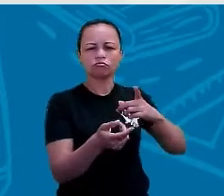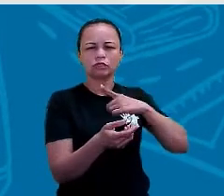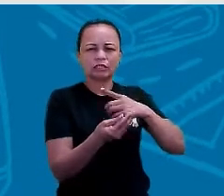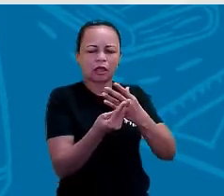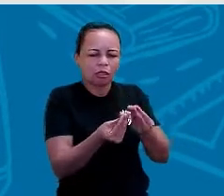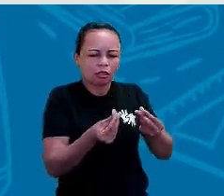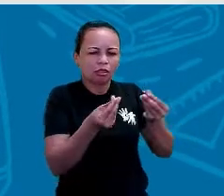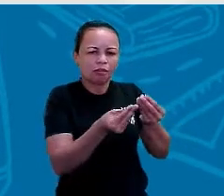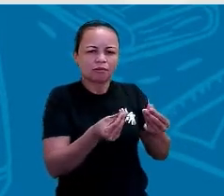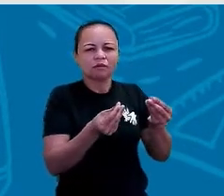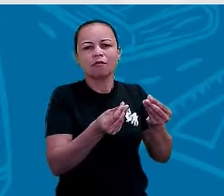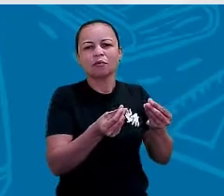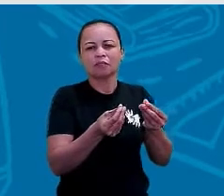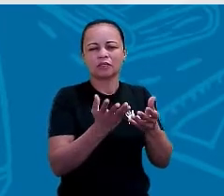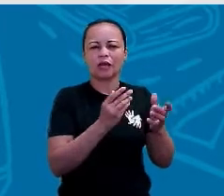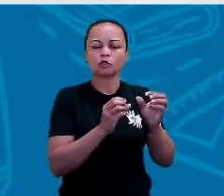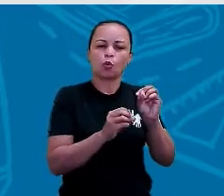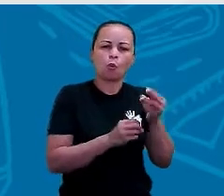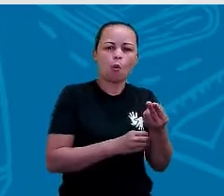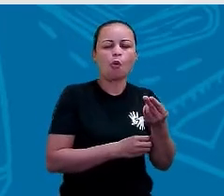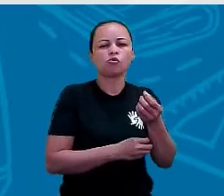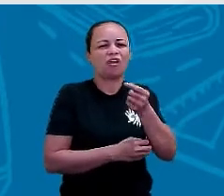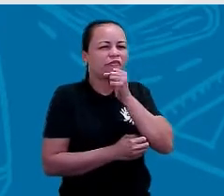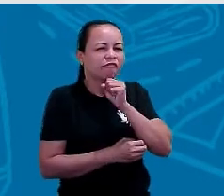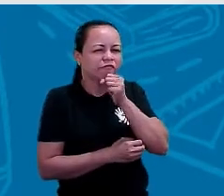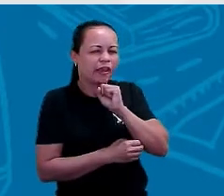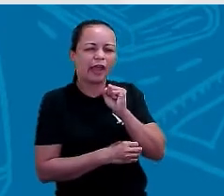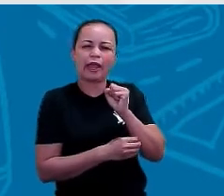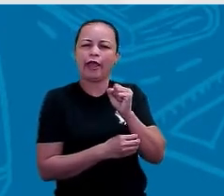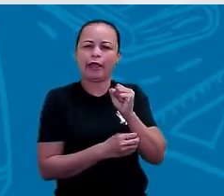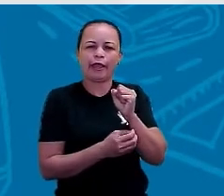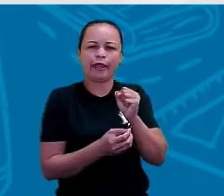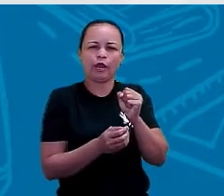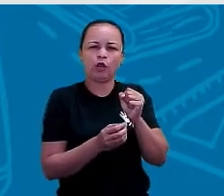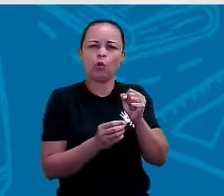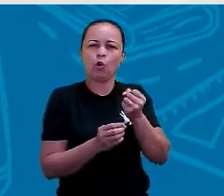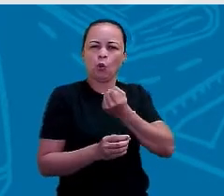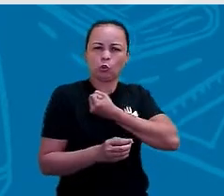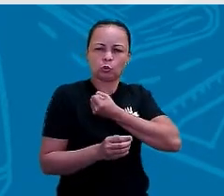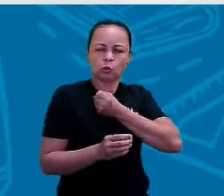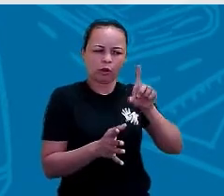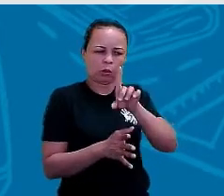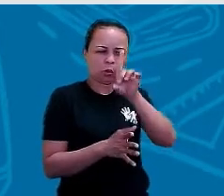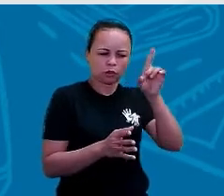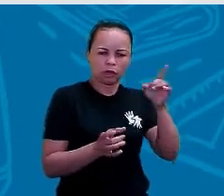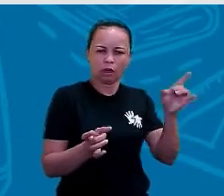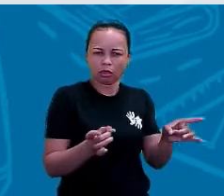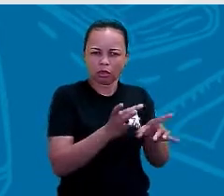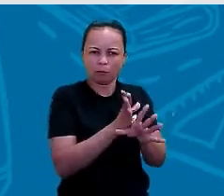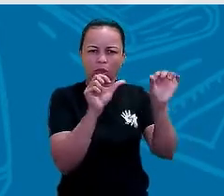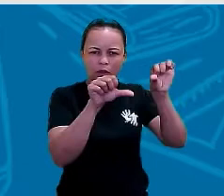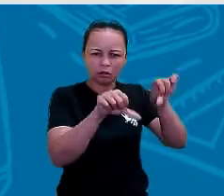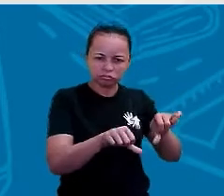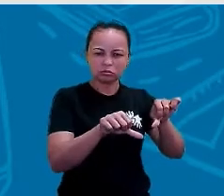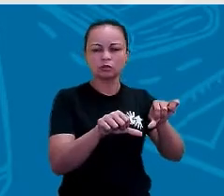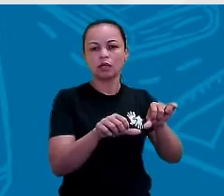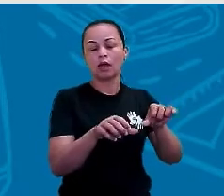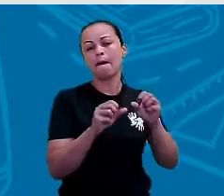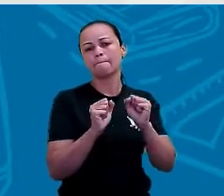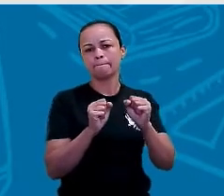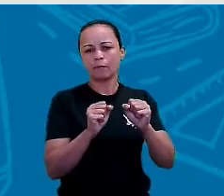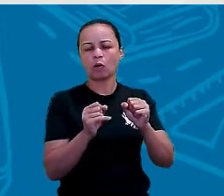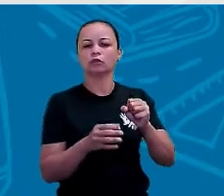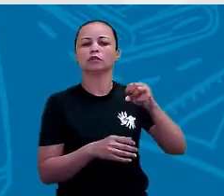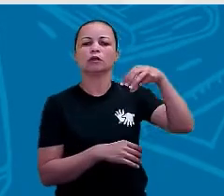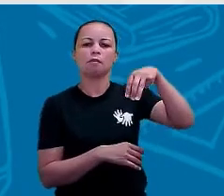né? Ou então aquele alimento ele está muito velho, ele já passou do prazo de validade, que a gente tem que estar bastante atento, ele pode